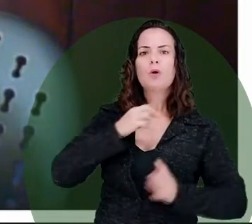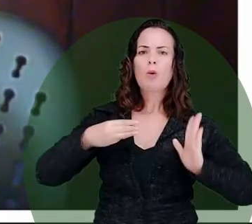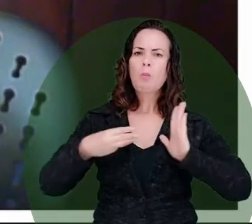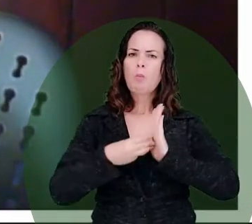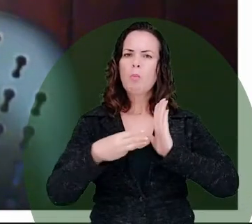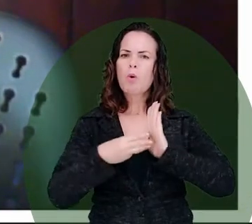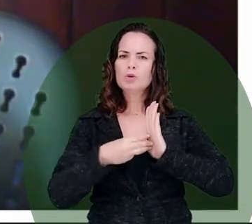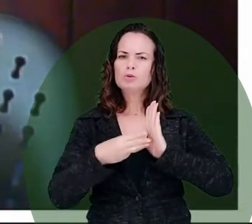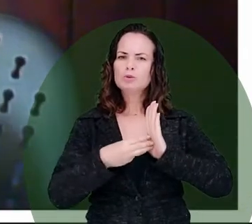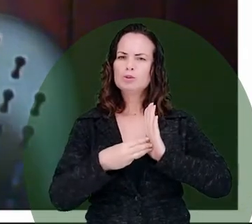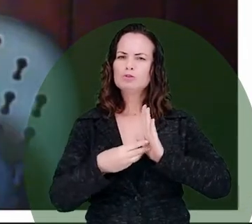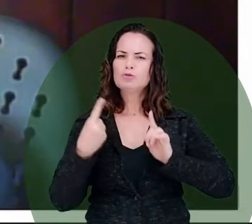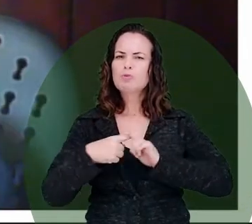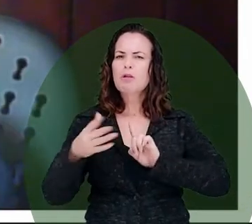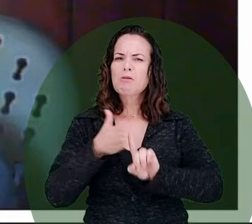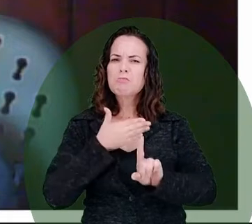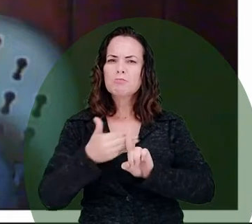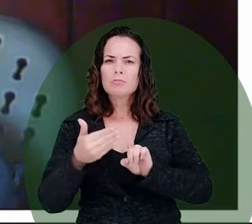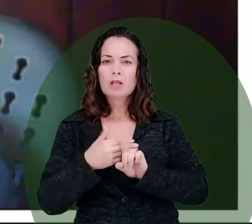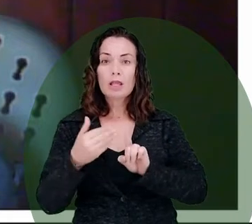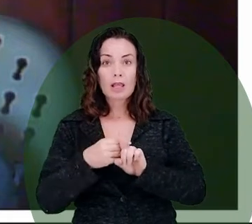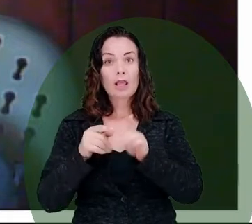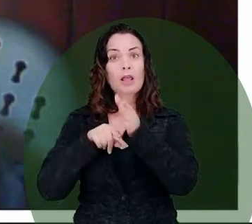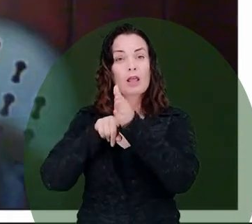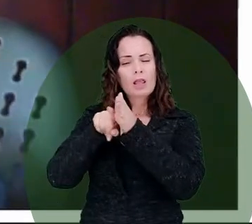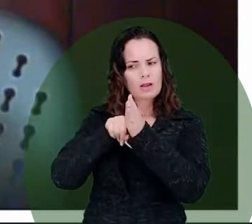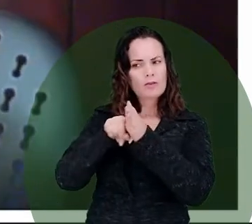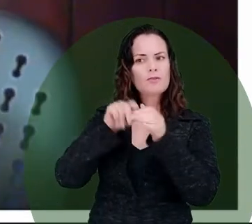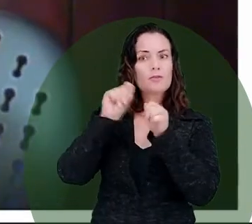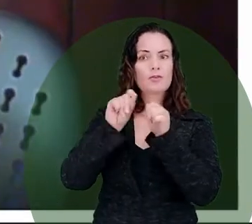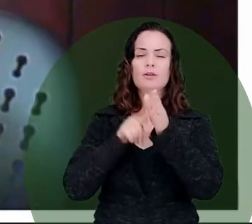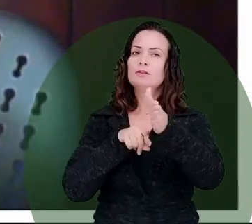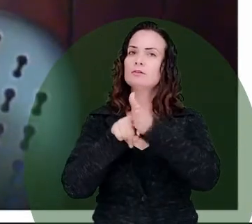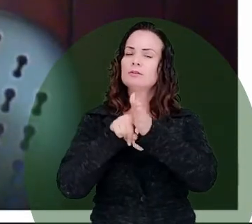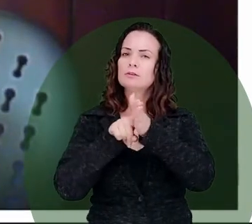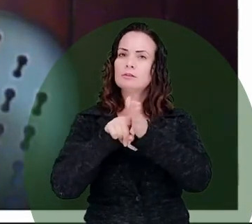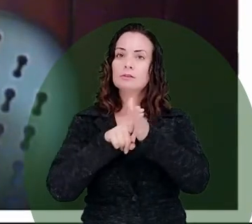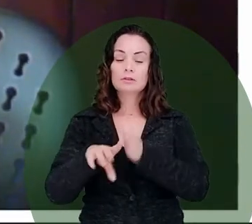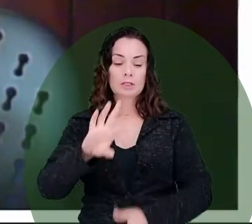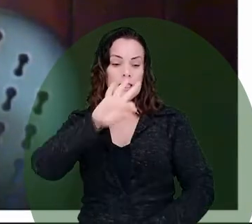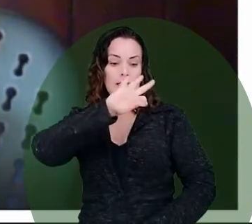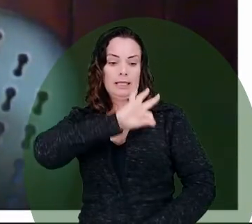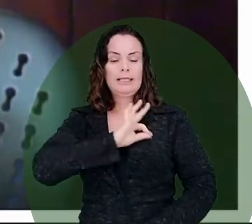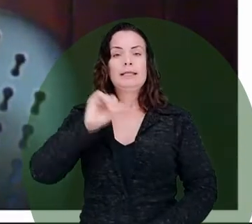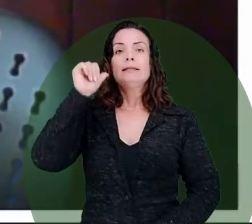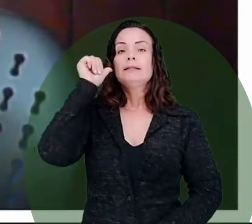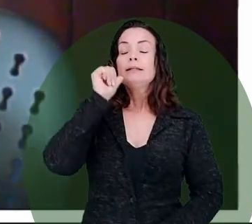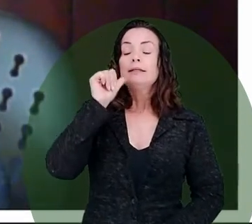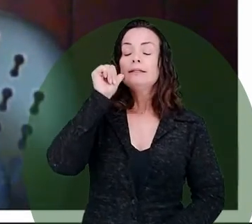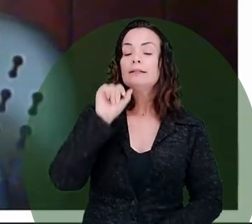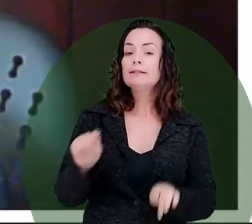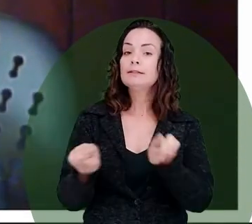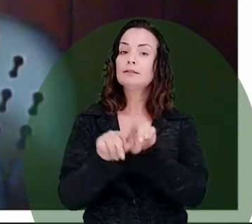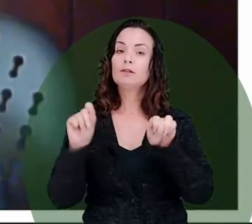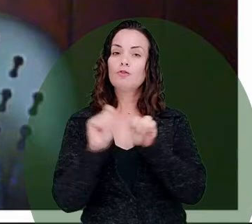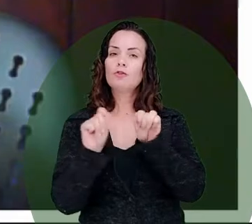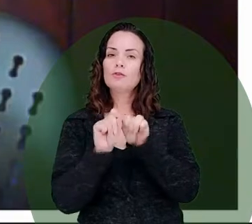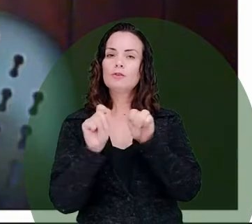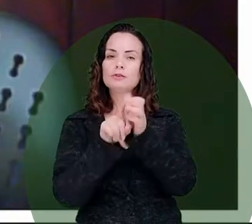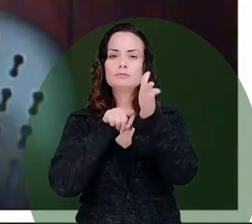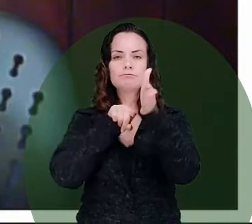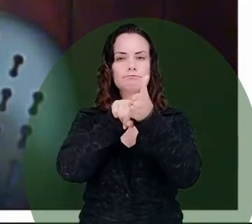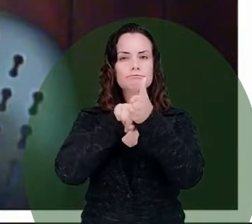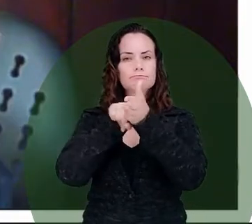motivo da agressão? Eles, além da pesquisa da delegacia da mulher, eles fizeram uma